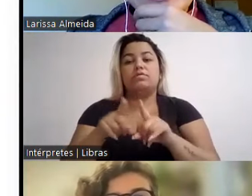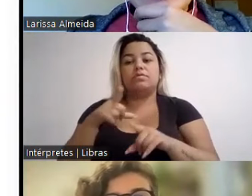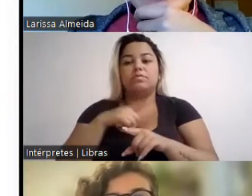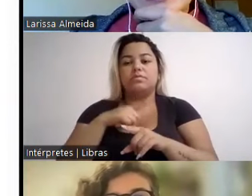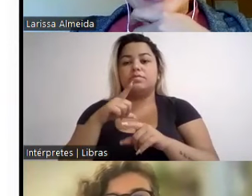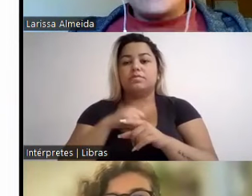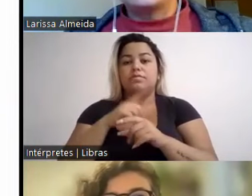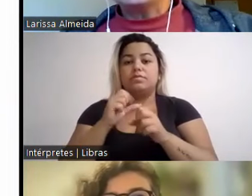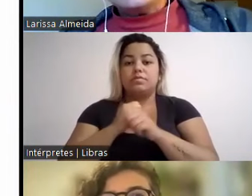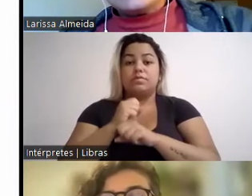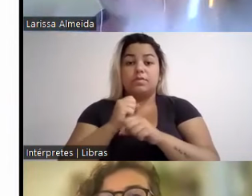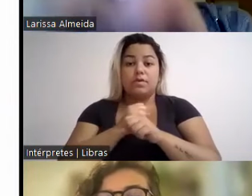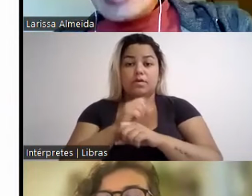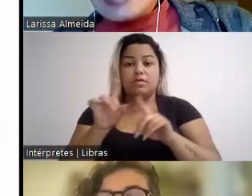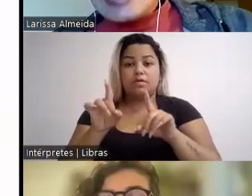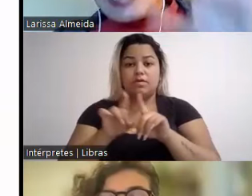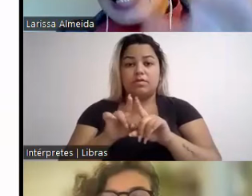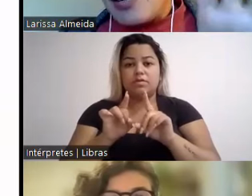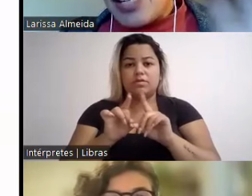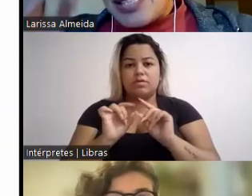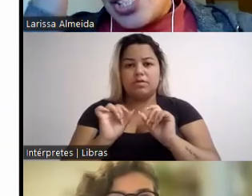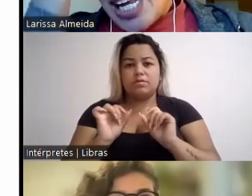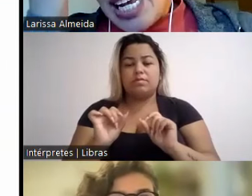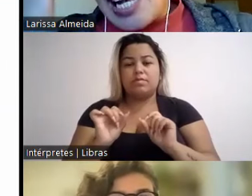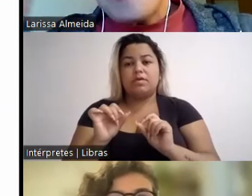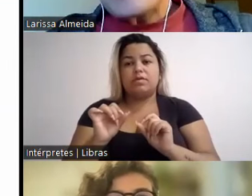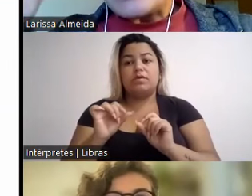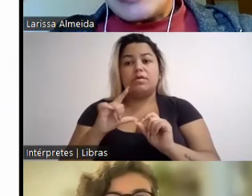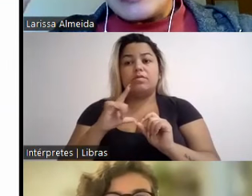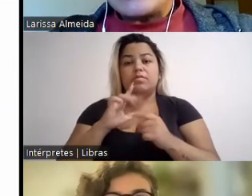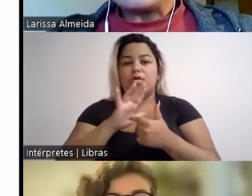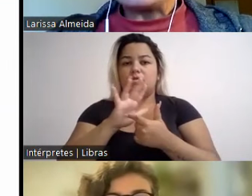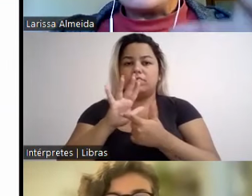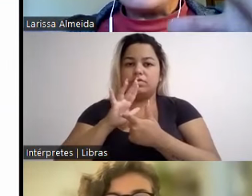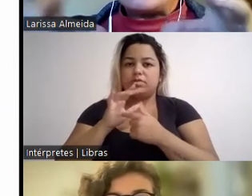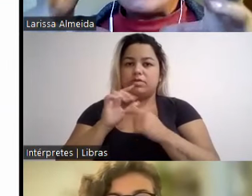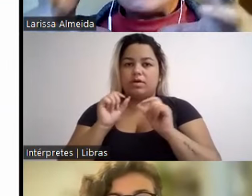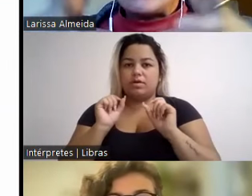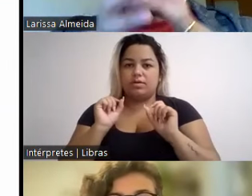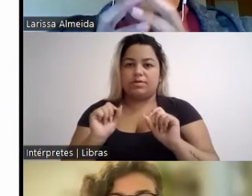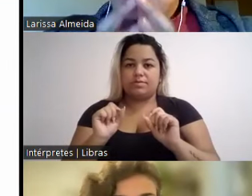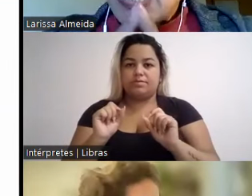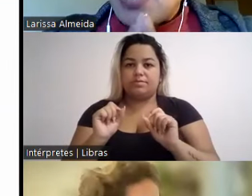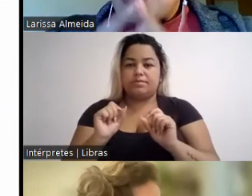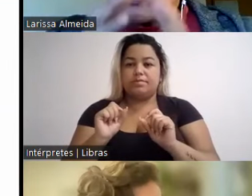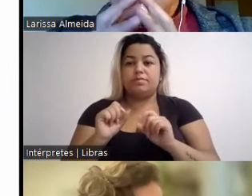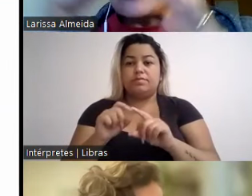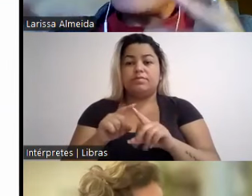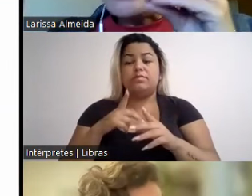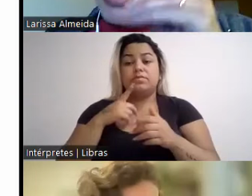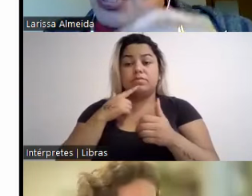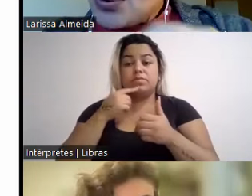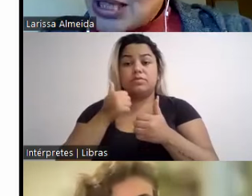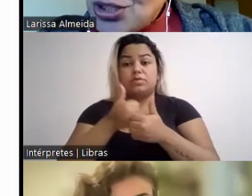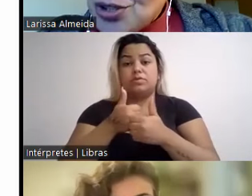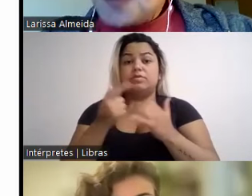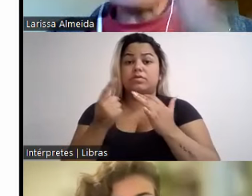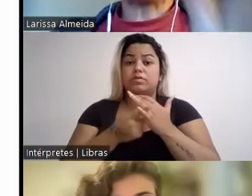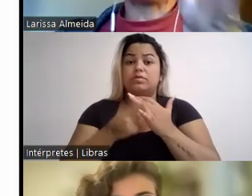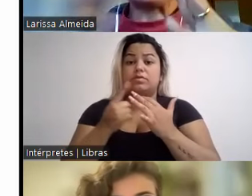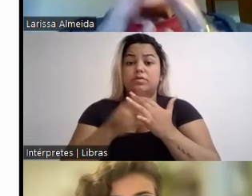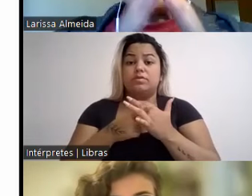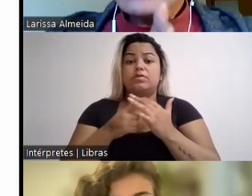da sinalização. E aqui eu quero destacar que a aproximação entre o trade